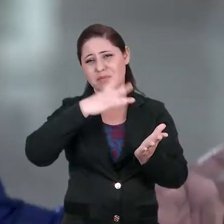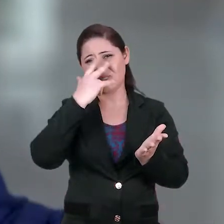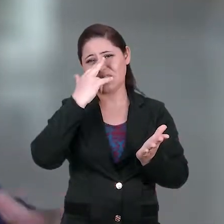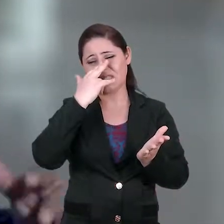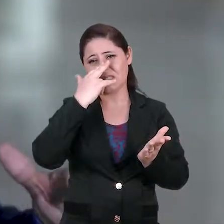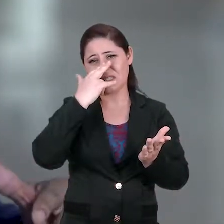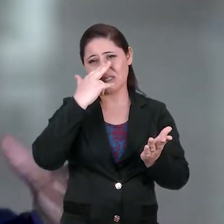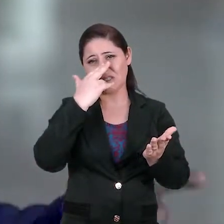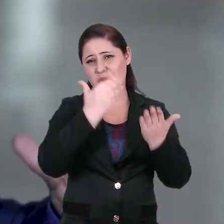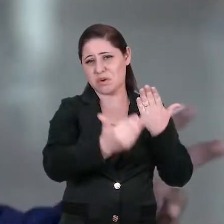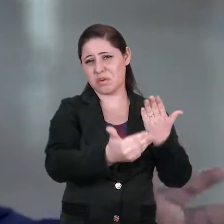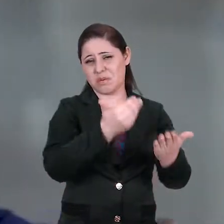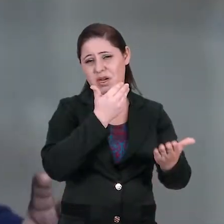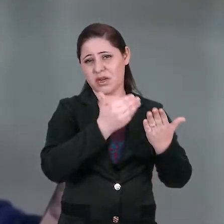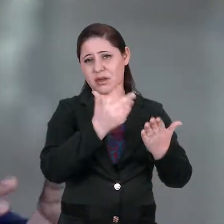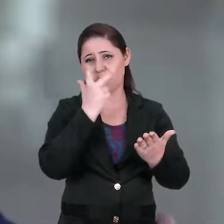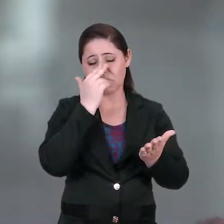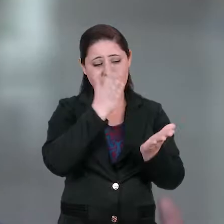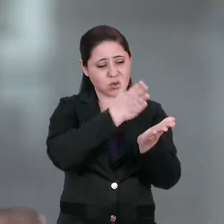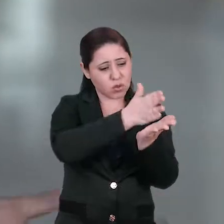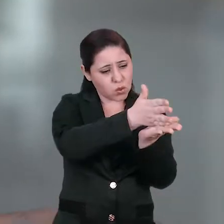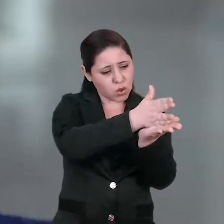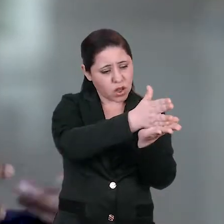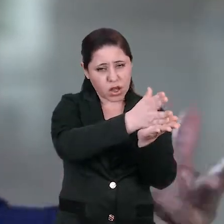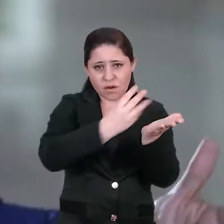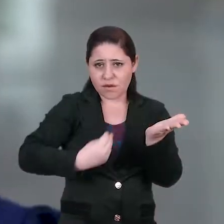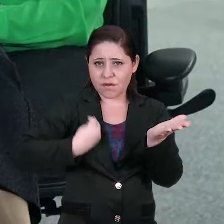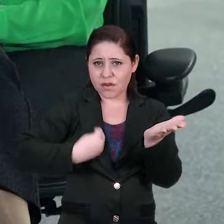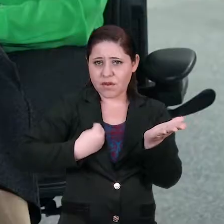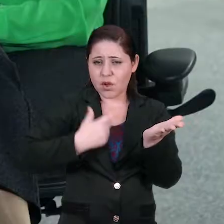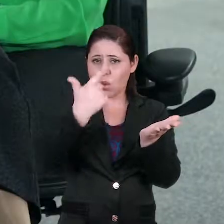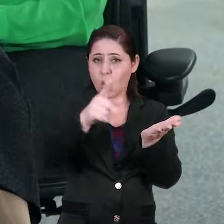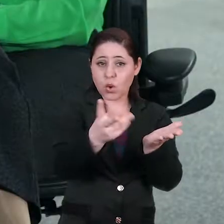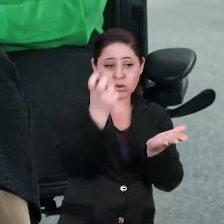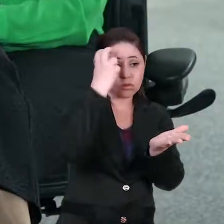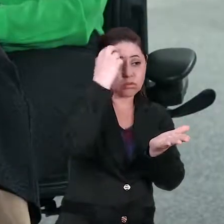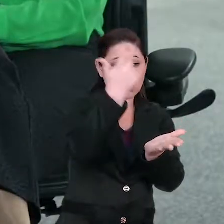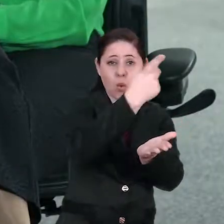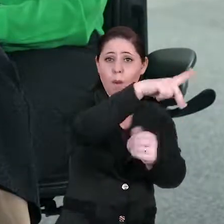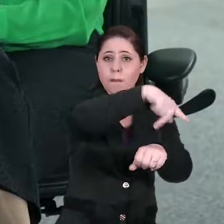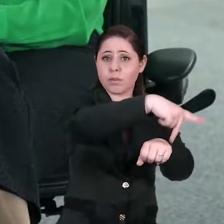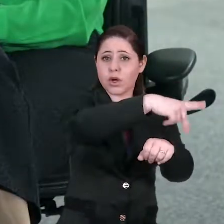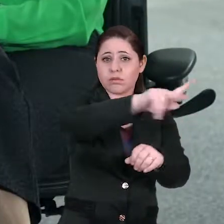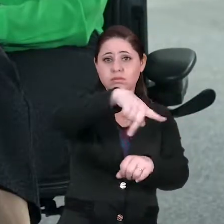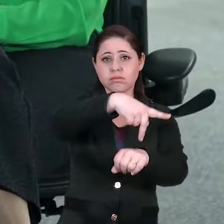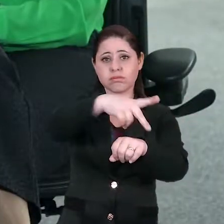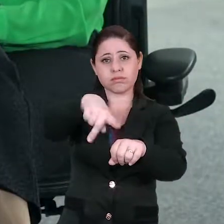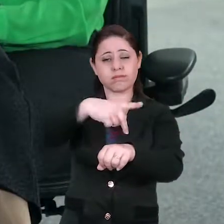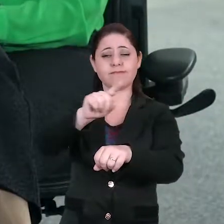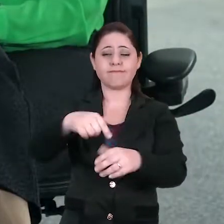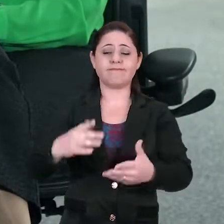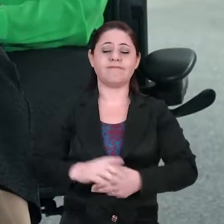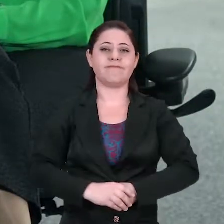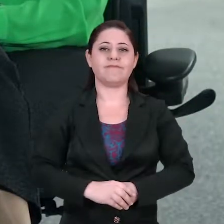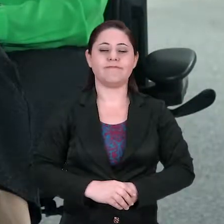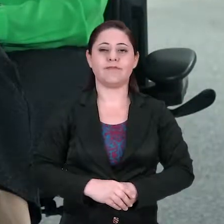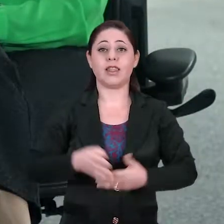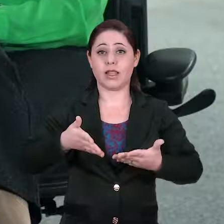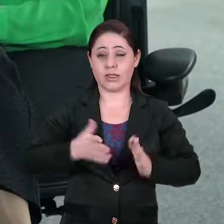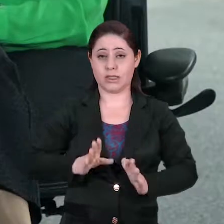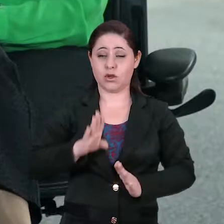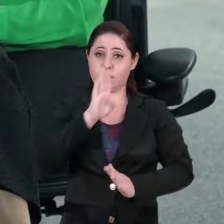com violência, com narcotráfico, e na verdade a fronteira é uma oportunidade de conviver, né, com outras culturas, é muito bonito. Mas vamos por